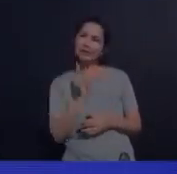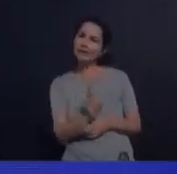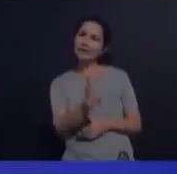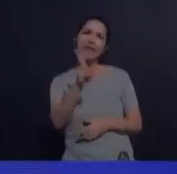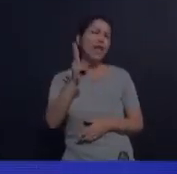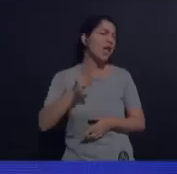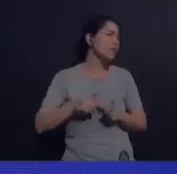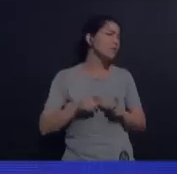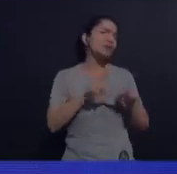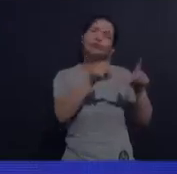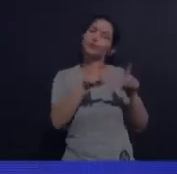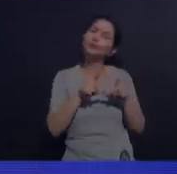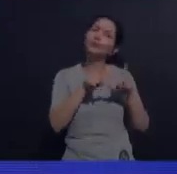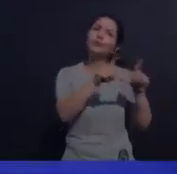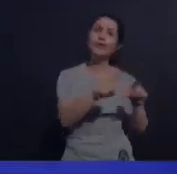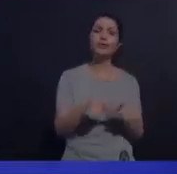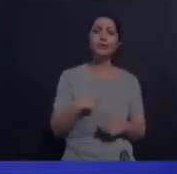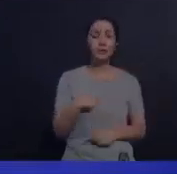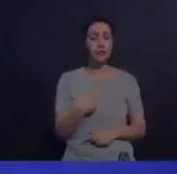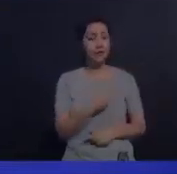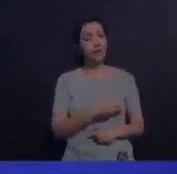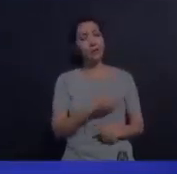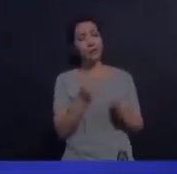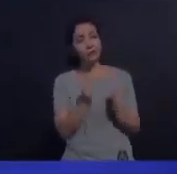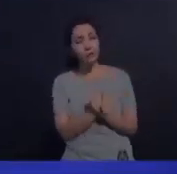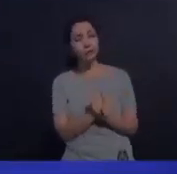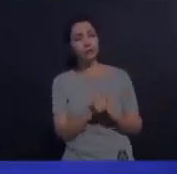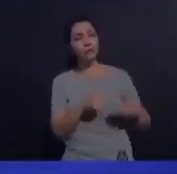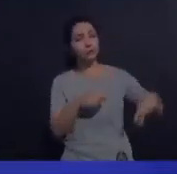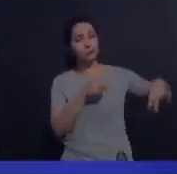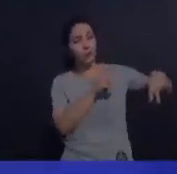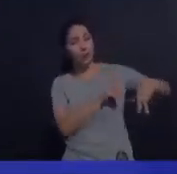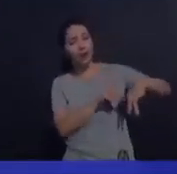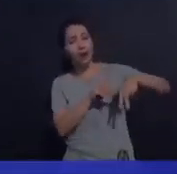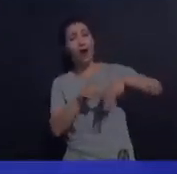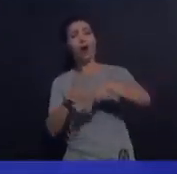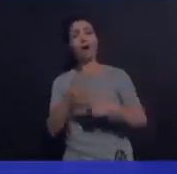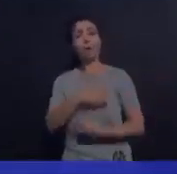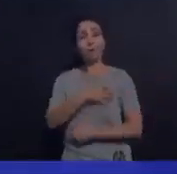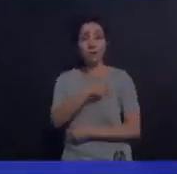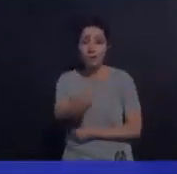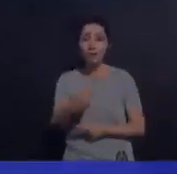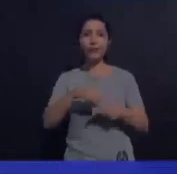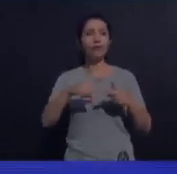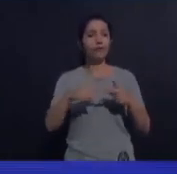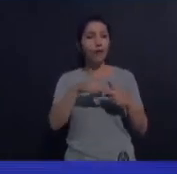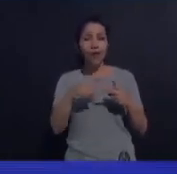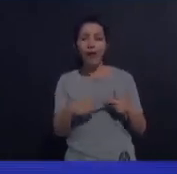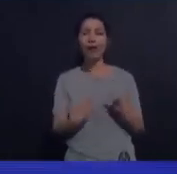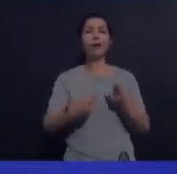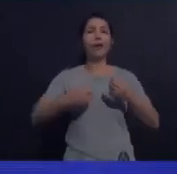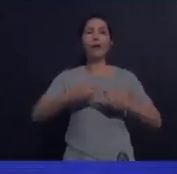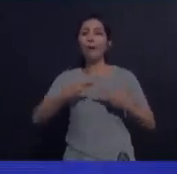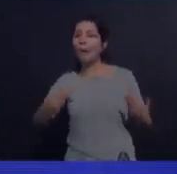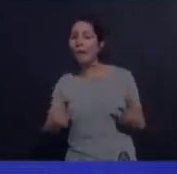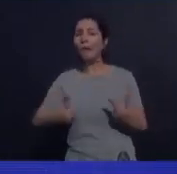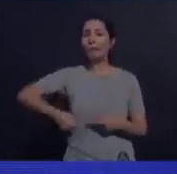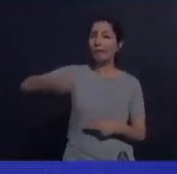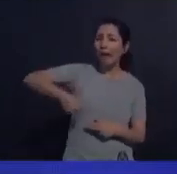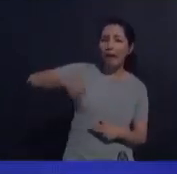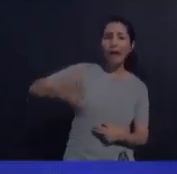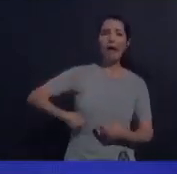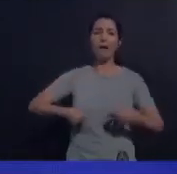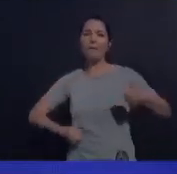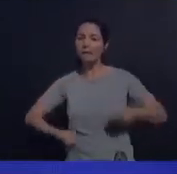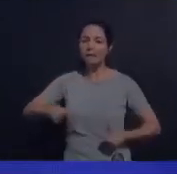mil da via ficava carregando os dois levando pra escola que carregava merendeira carregava as mochilas fazia